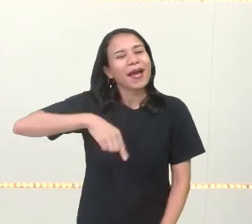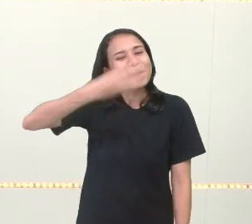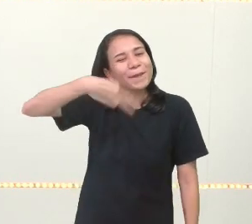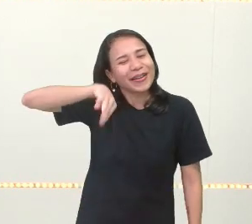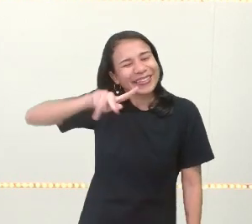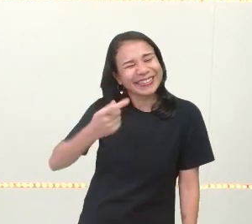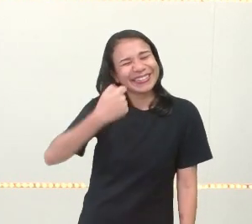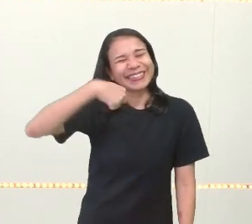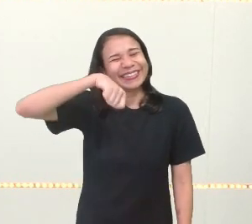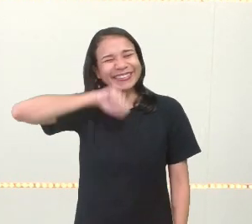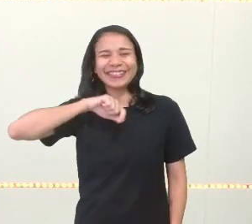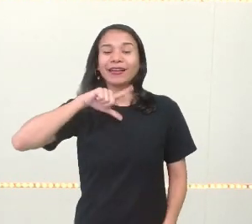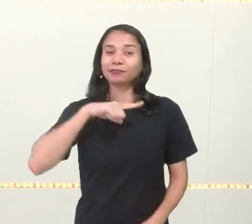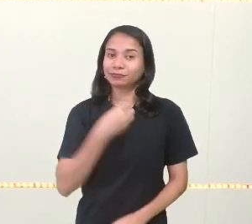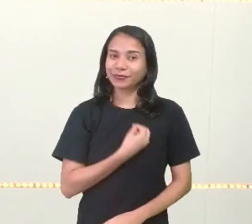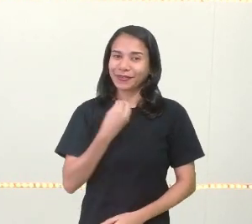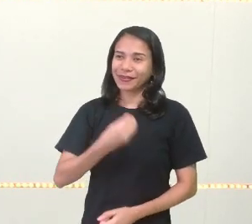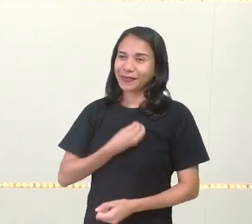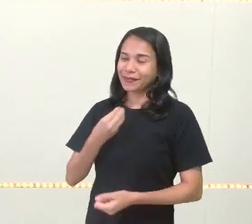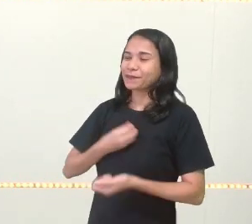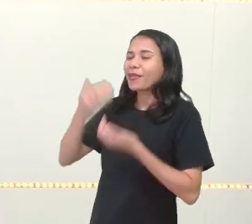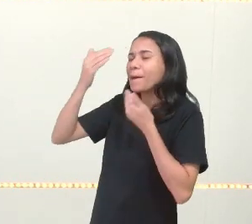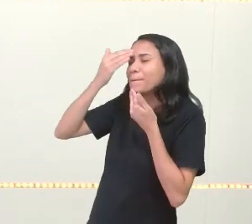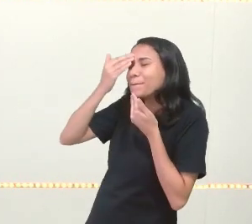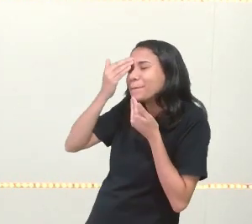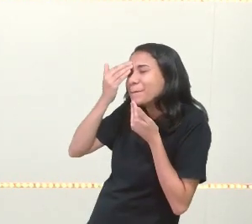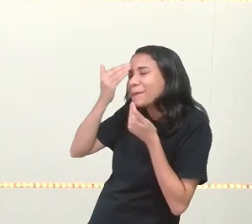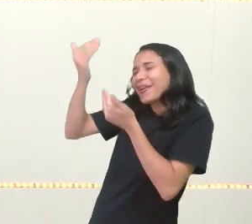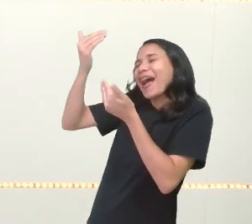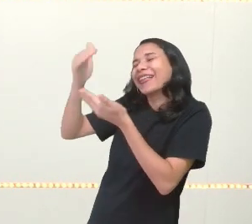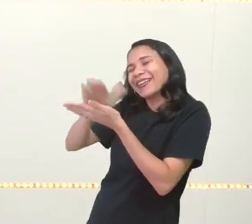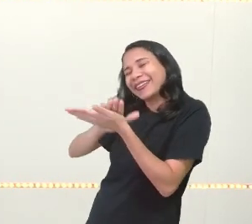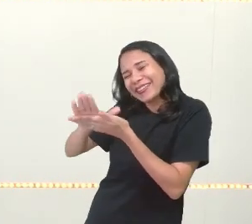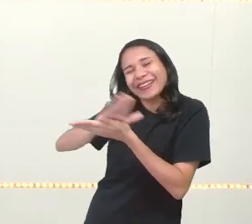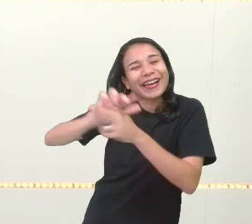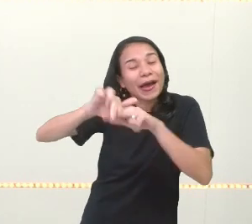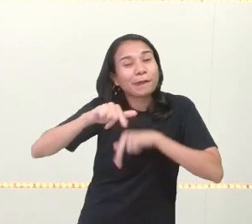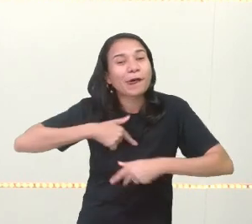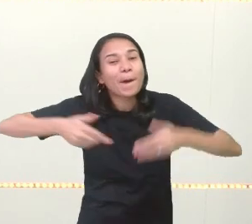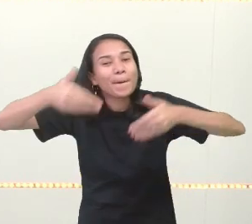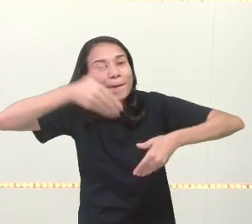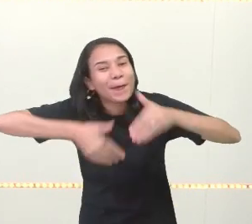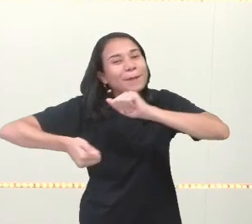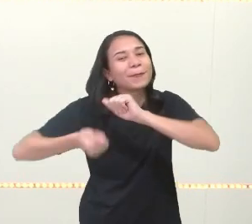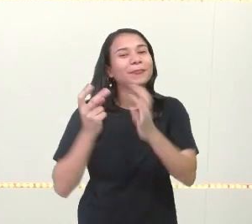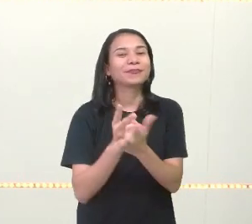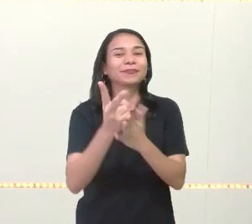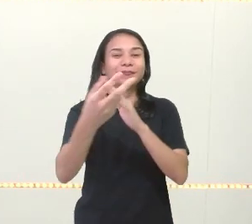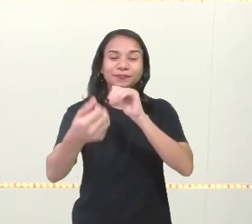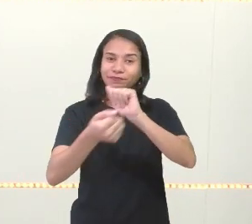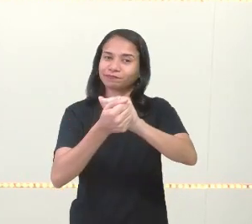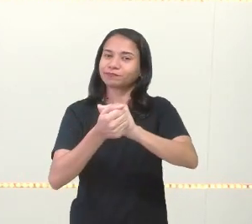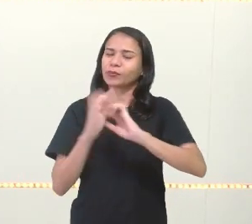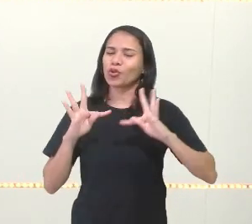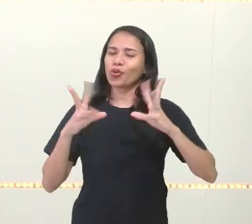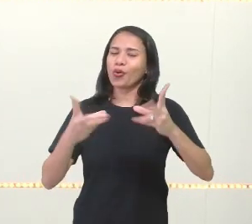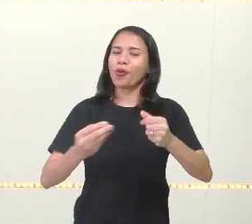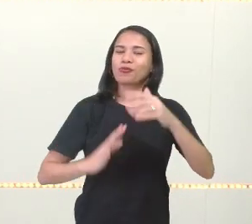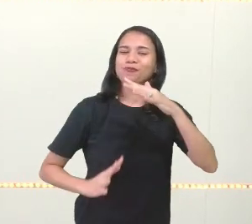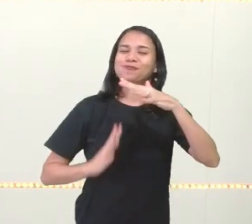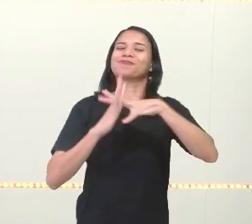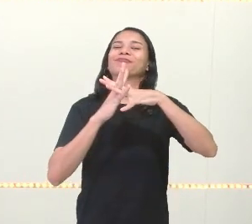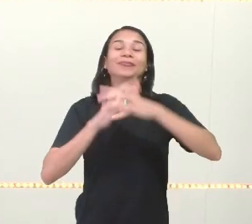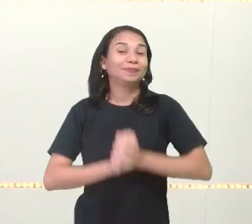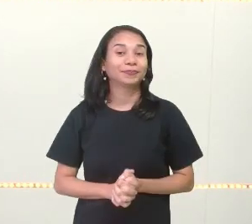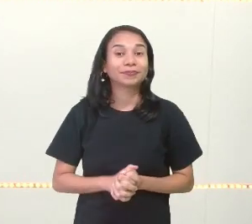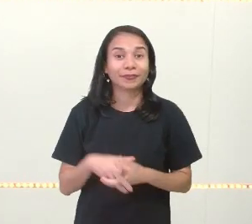Maria Helena. Helena, seja muito bem-vinda, muito obrigada pela sua participação sempre, tá bom? Vocês são mais que